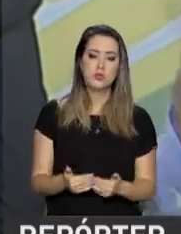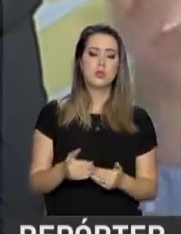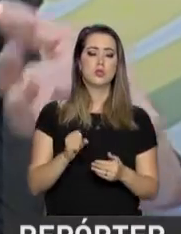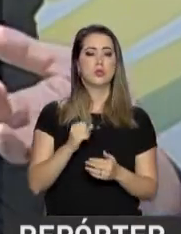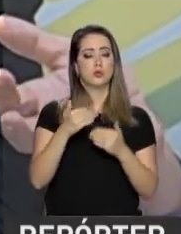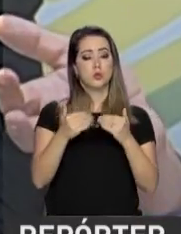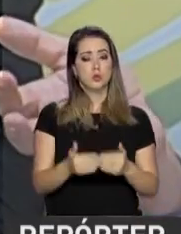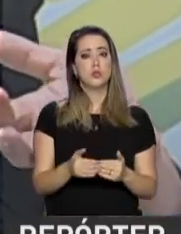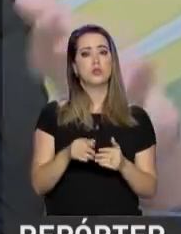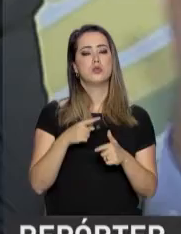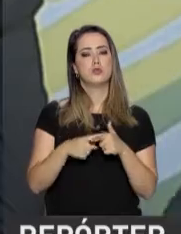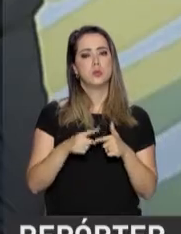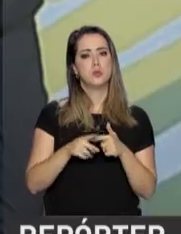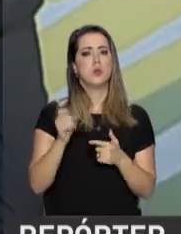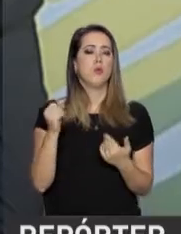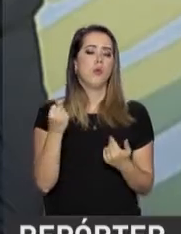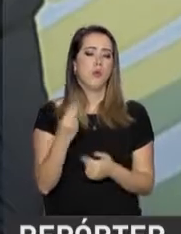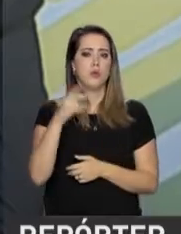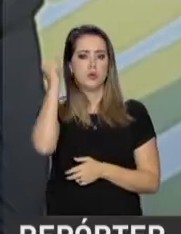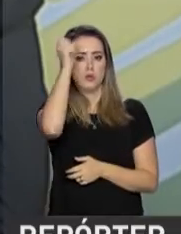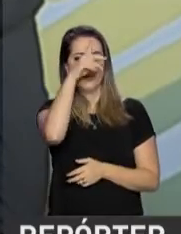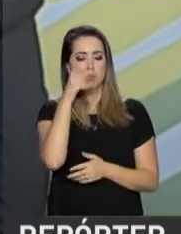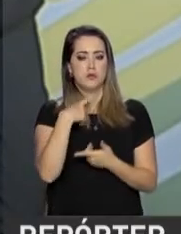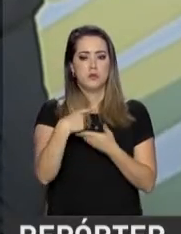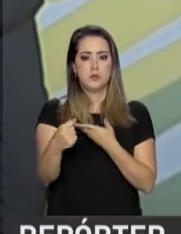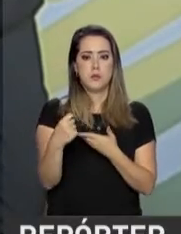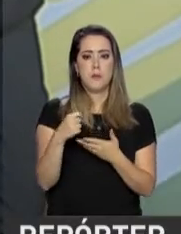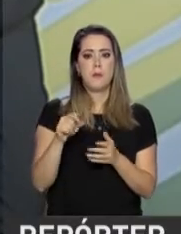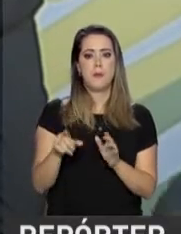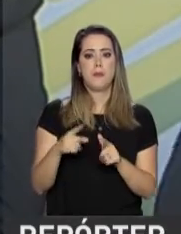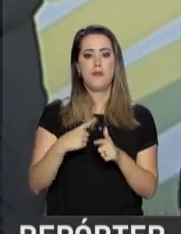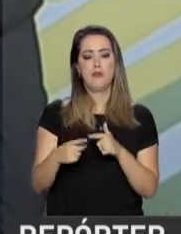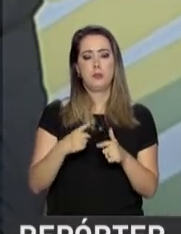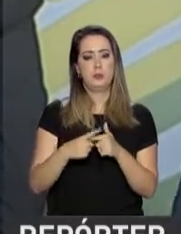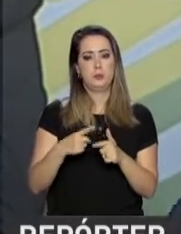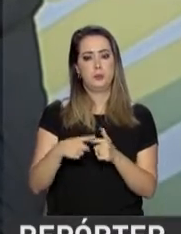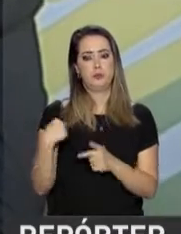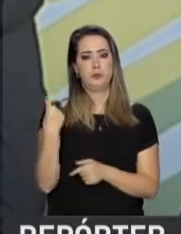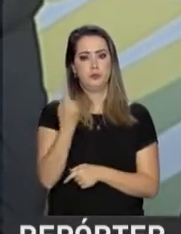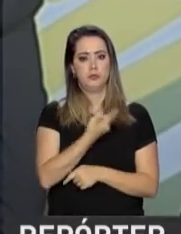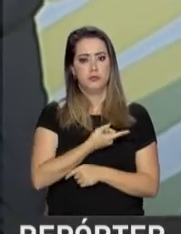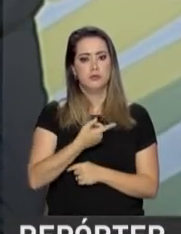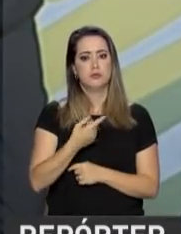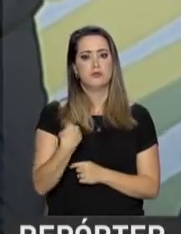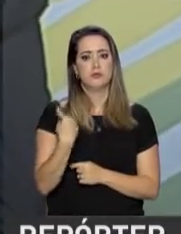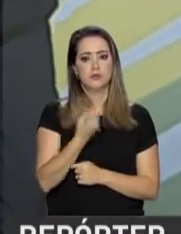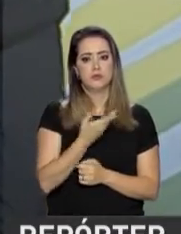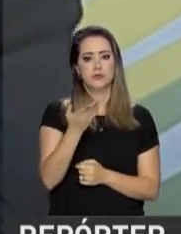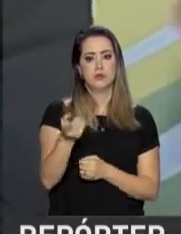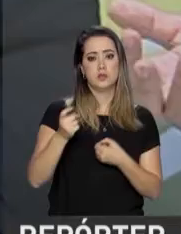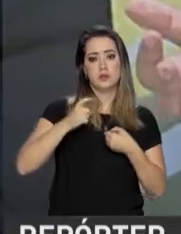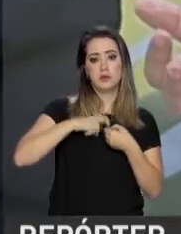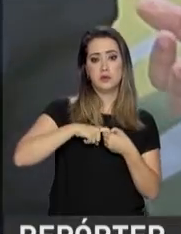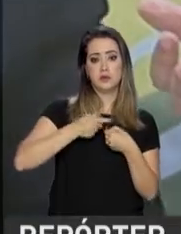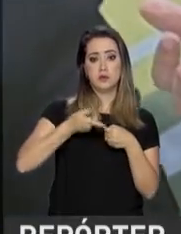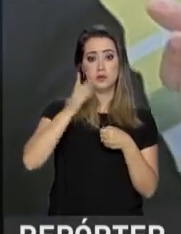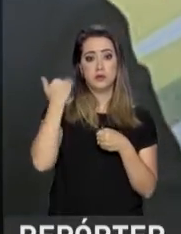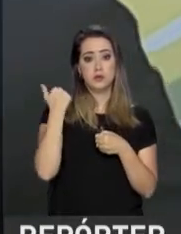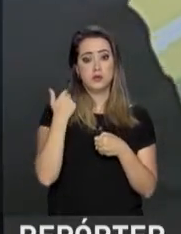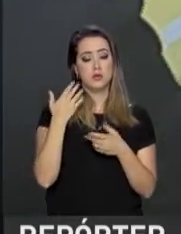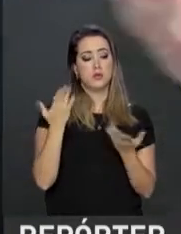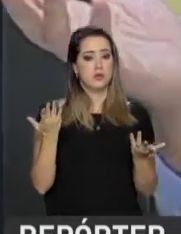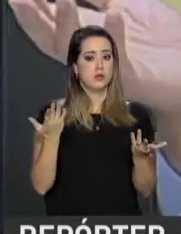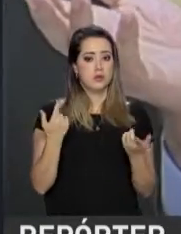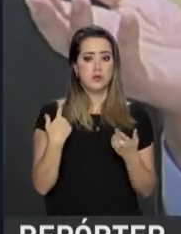ou dificilmente você sai e é da situação que nós é você volta a situação que existia anteriormente